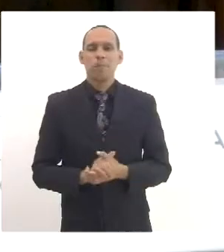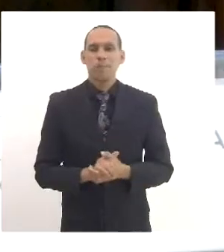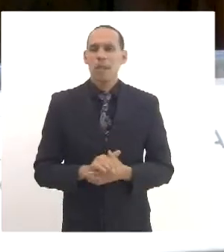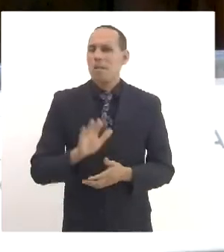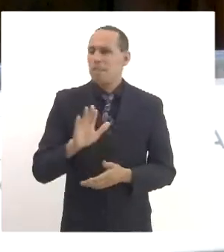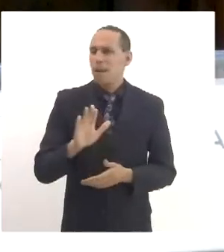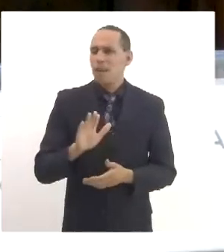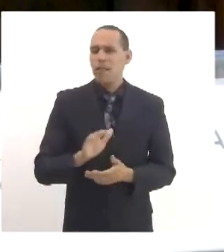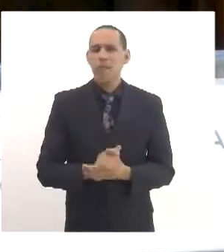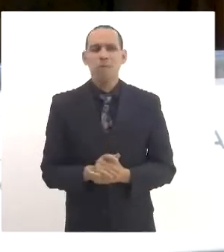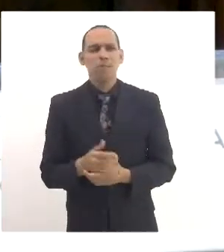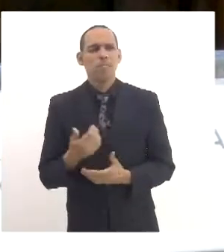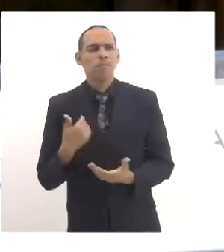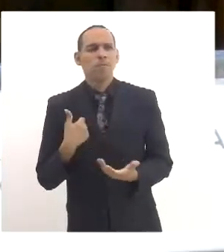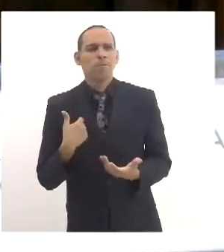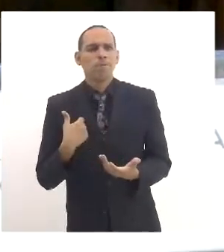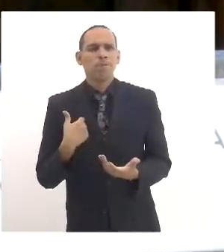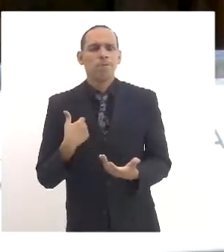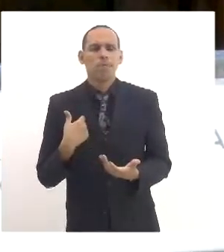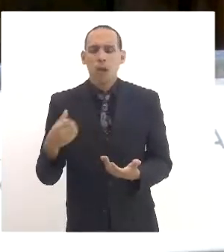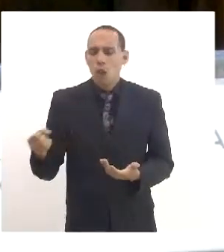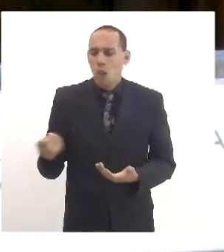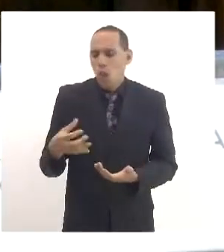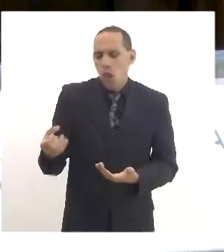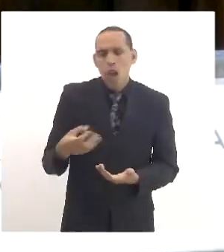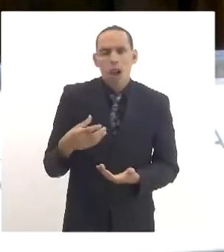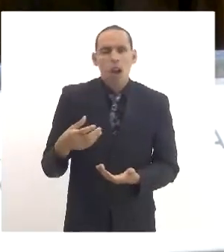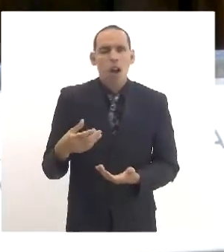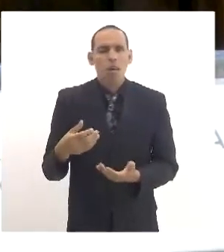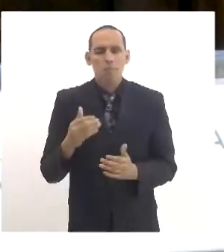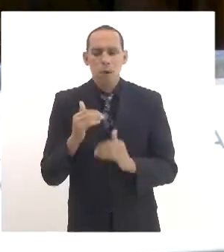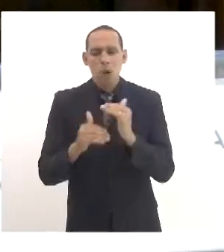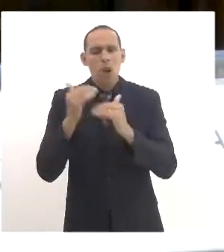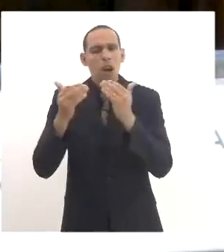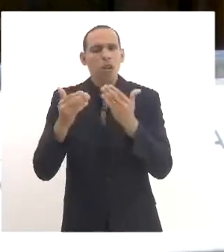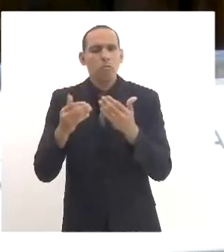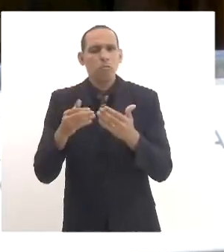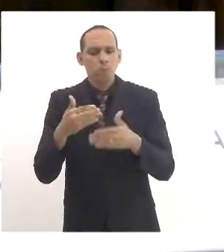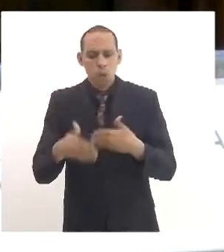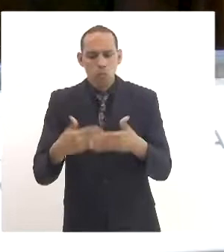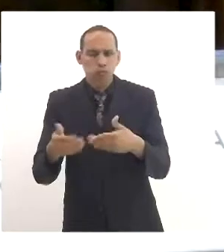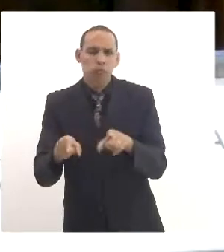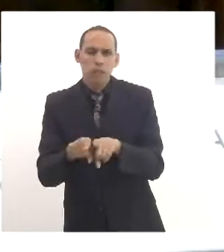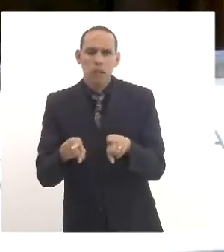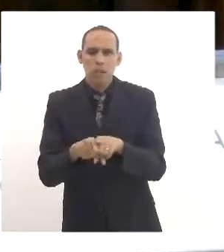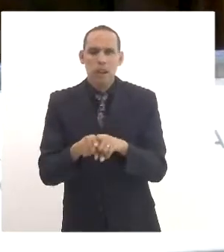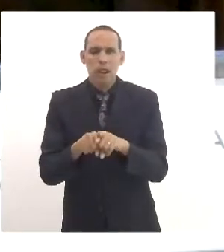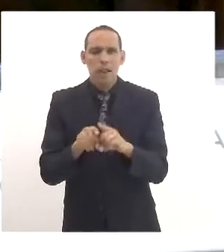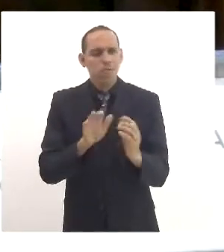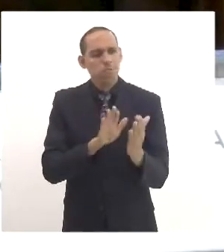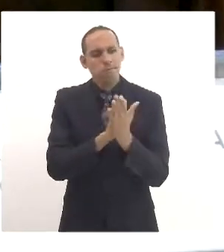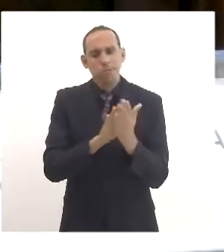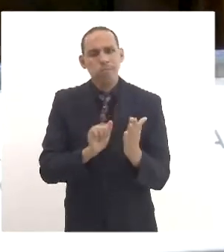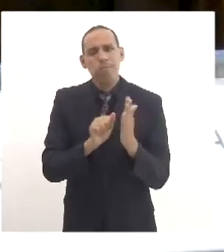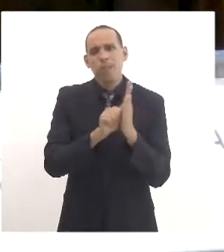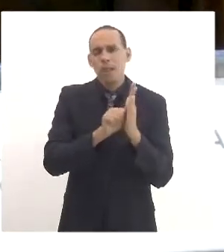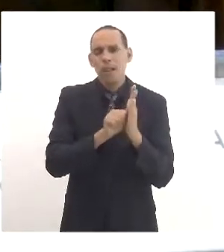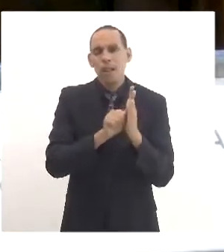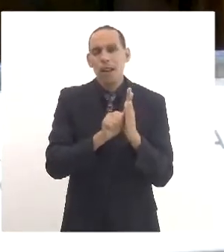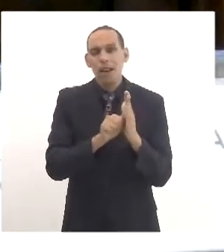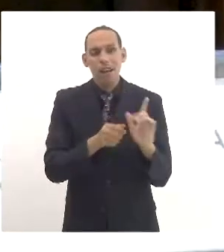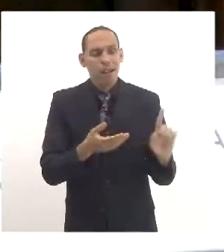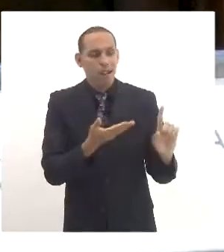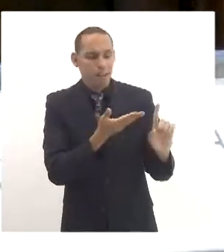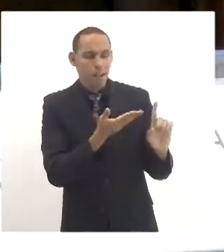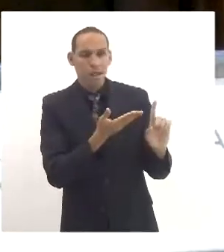quero frisar a inovação de processos, a inovação de abordagens, algo em que o destaque do professor